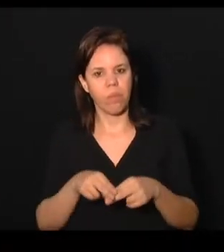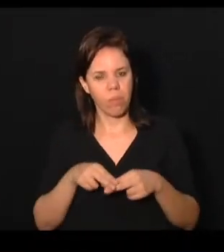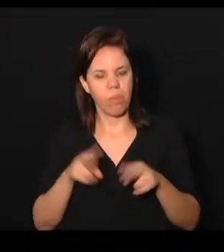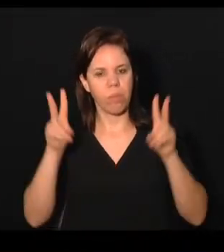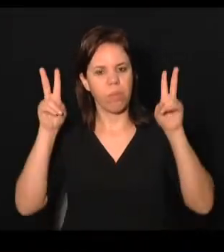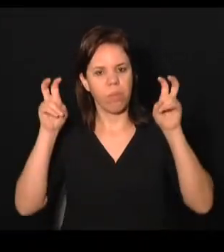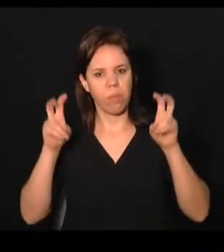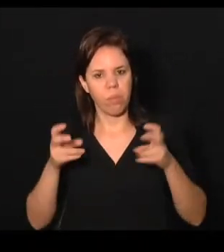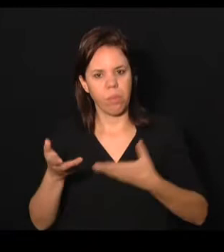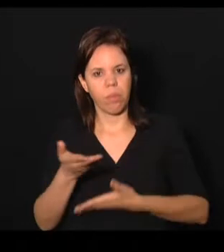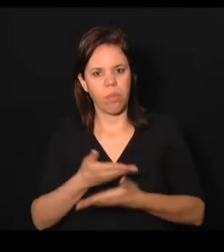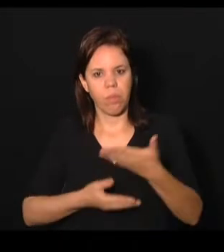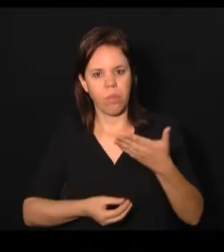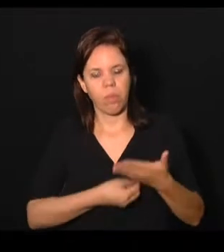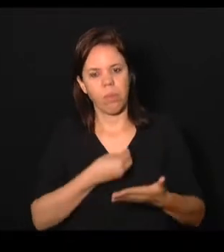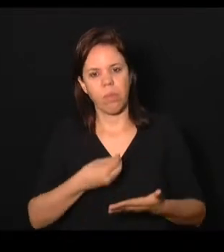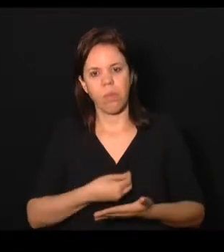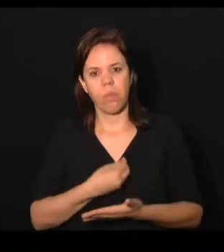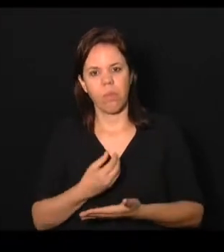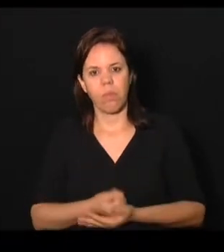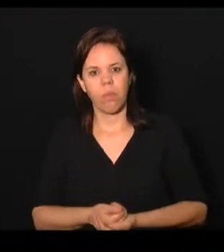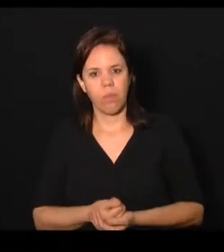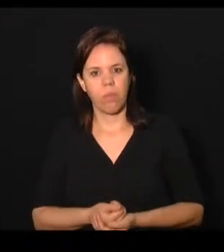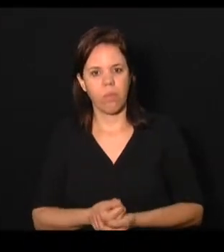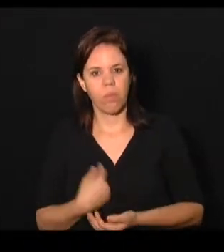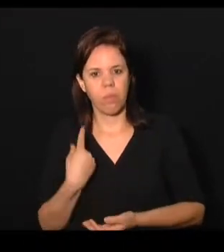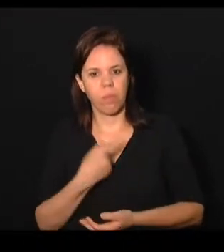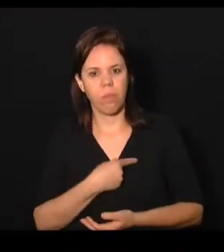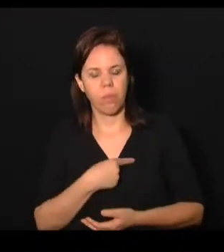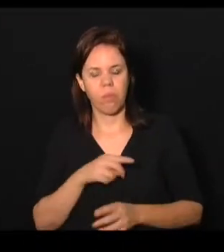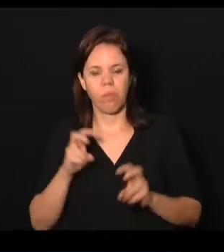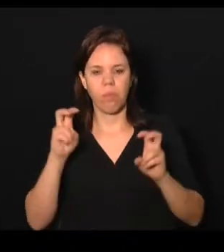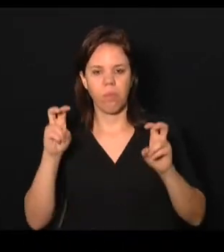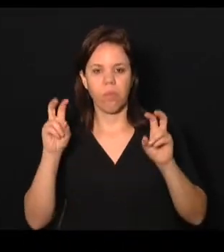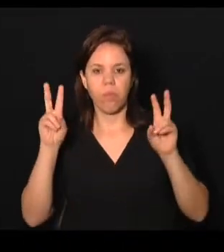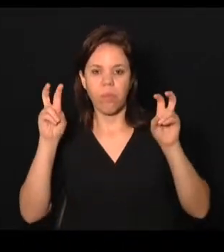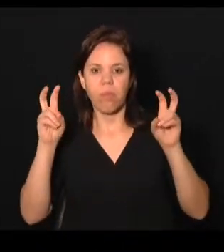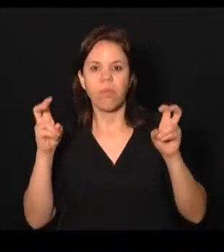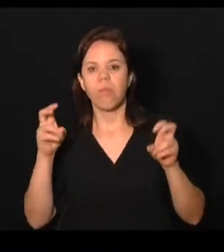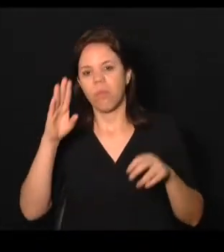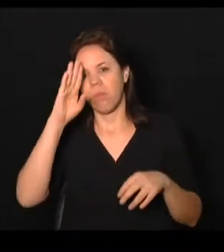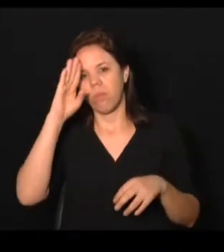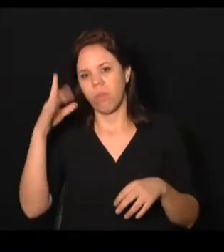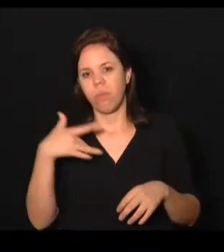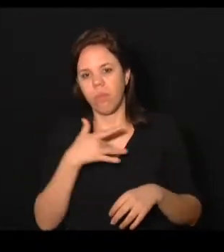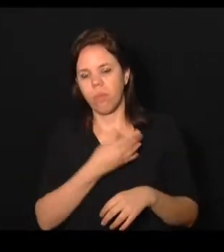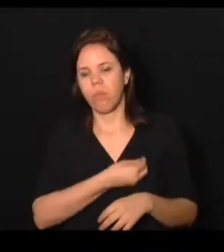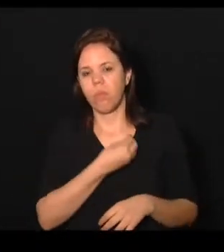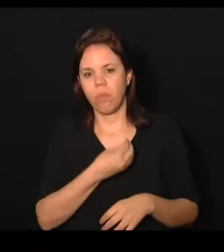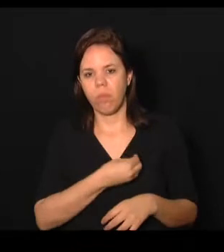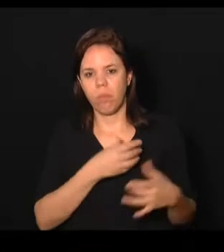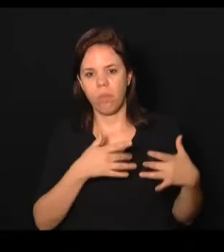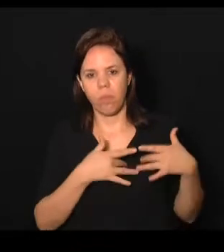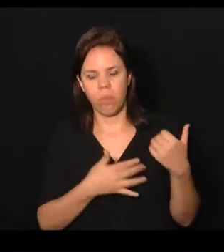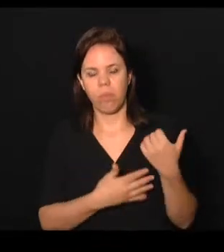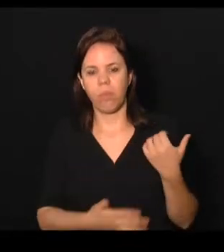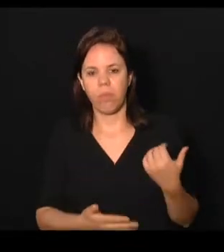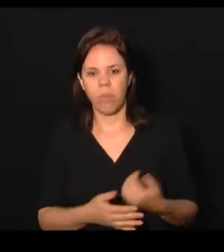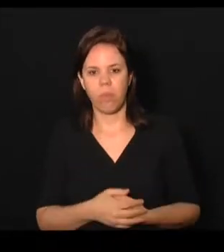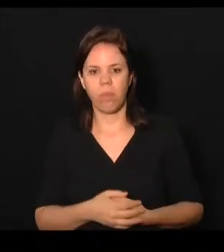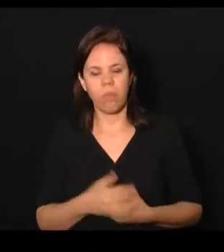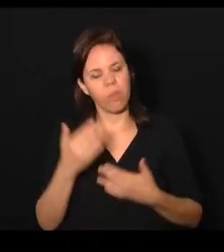tema Compartilhe Vida, né, que é o nosso maior patrimônio, a vida, e doe sangue.